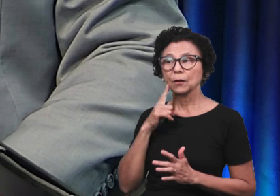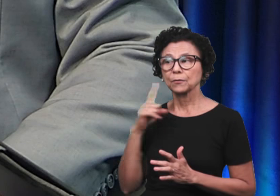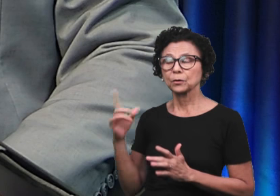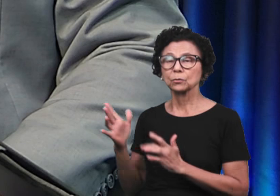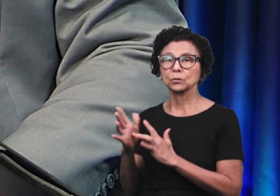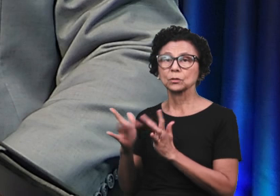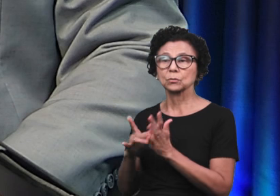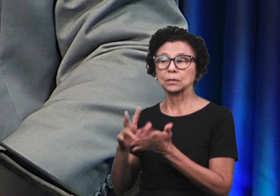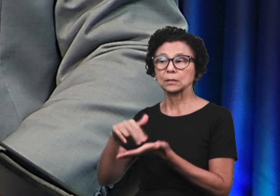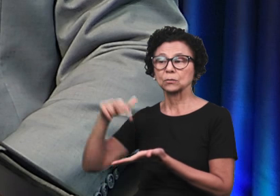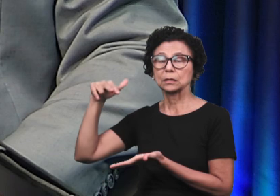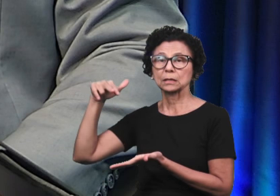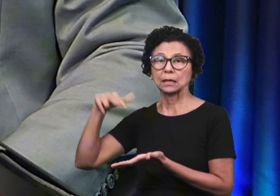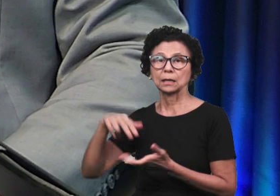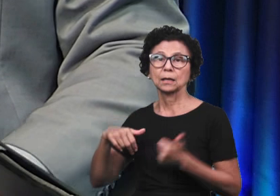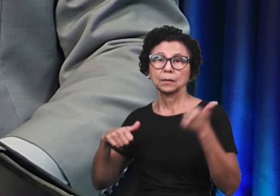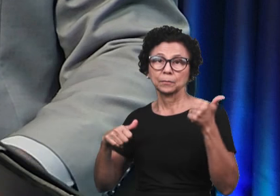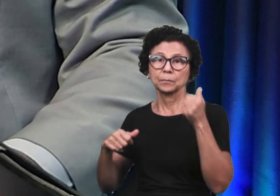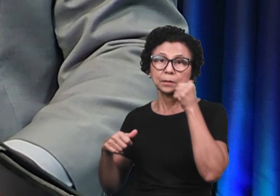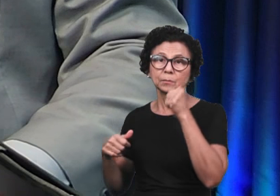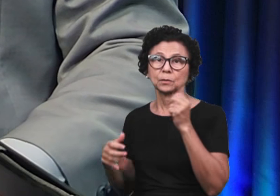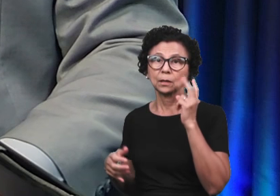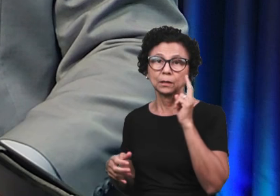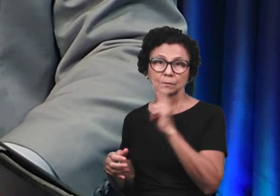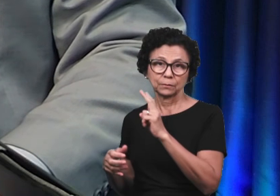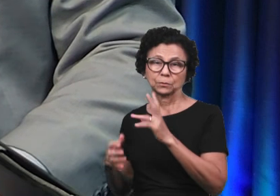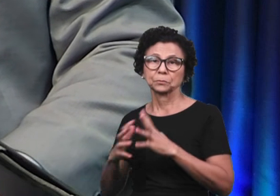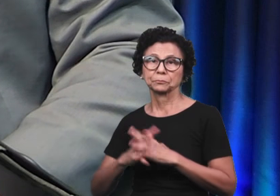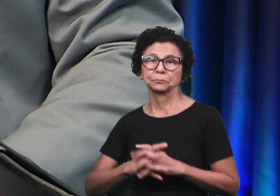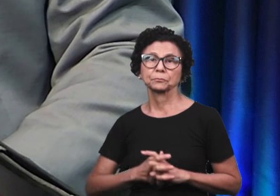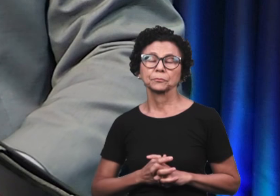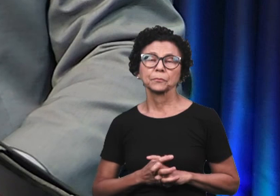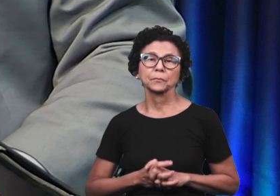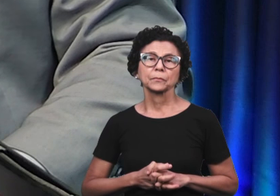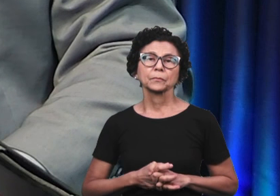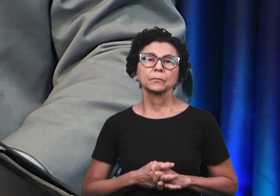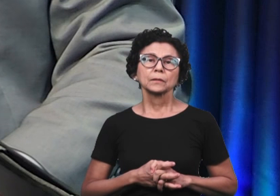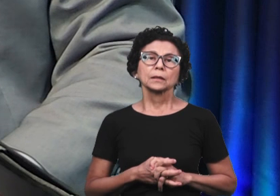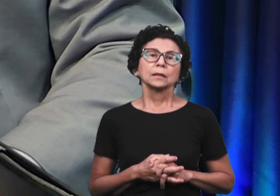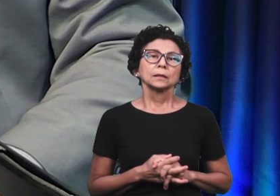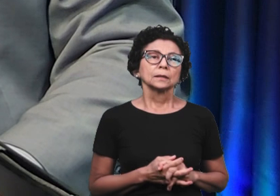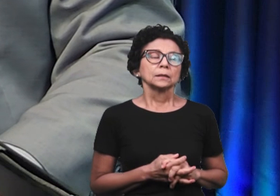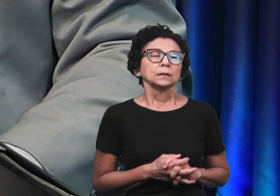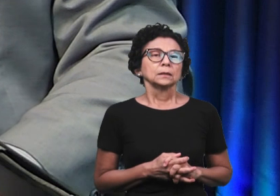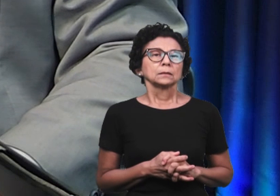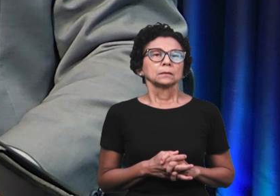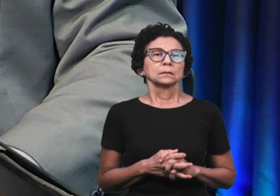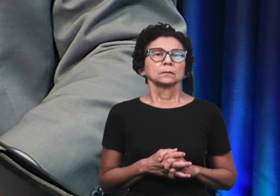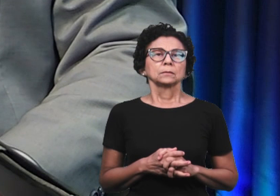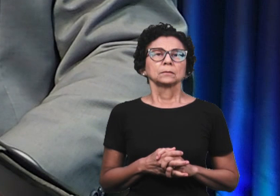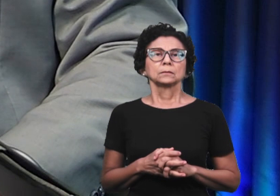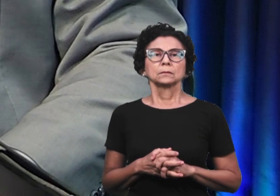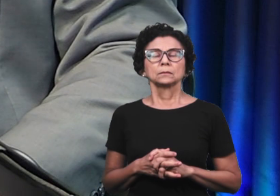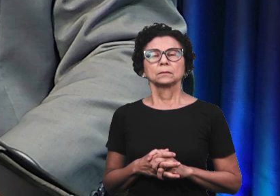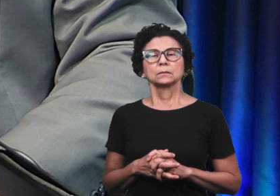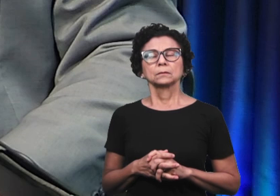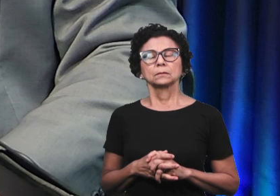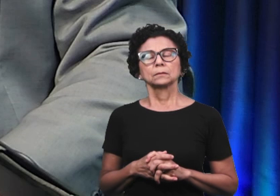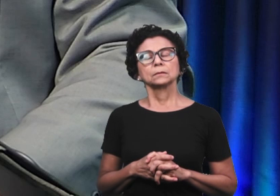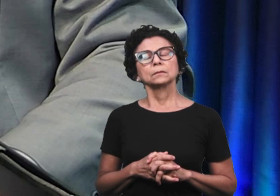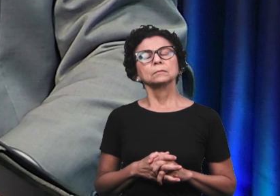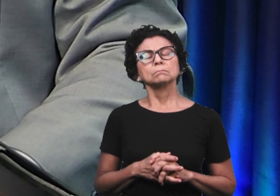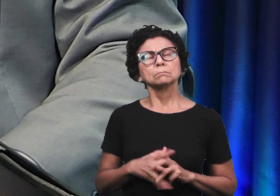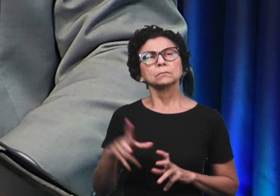E ela, assim como nós, ouvimos o chamado de